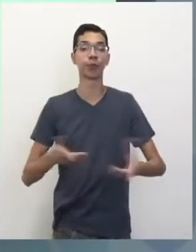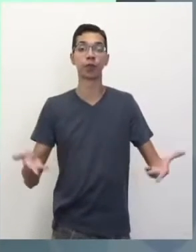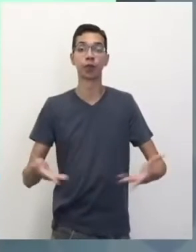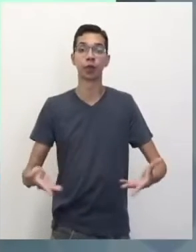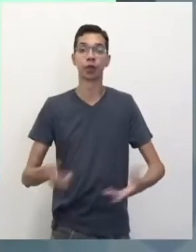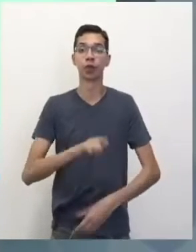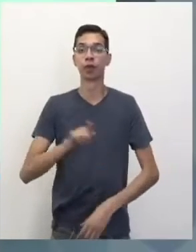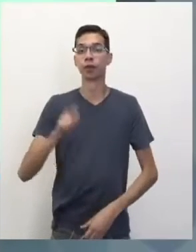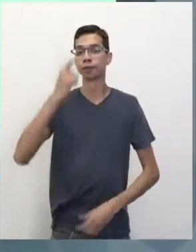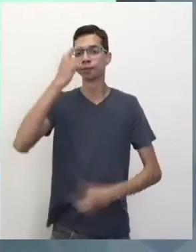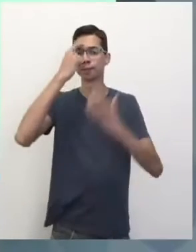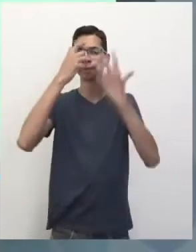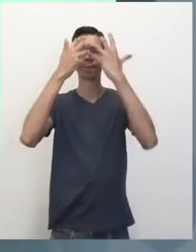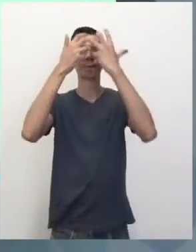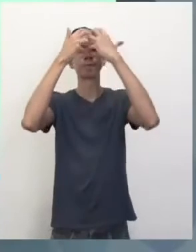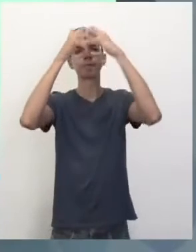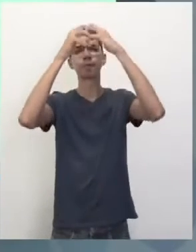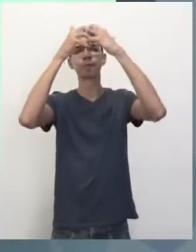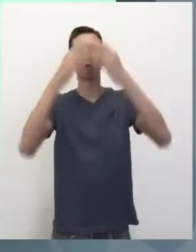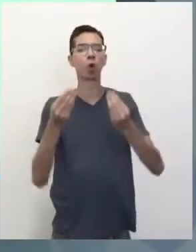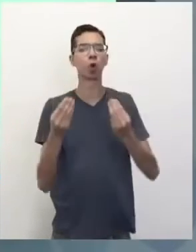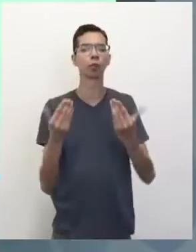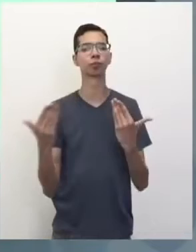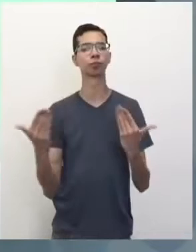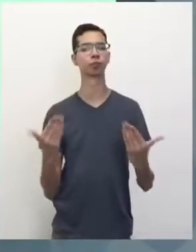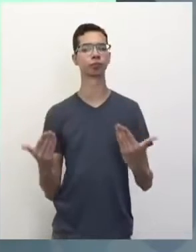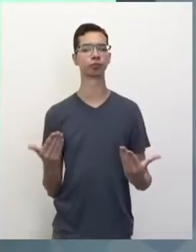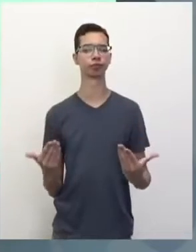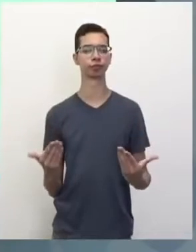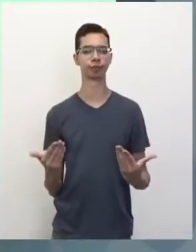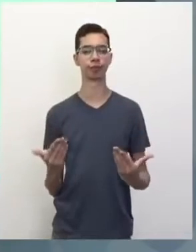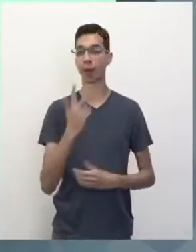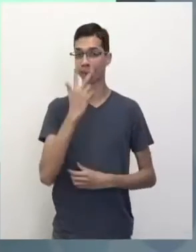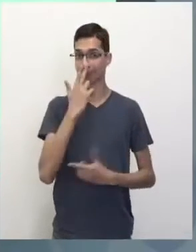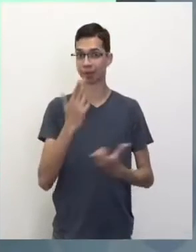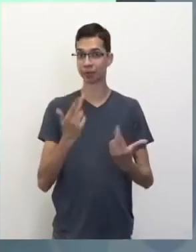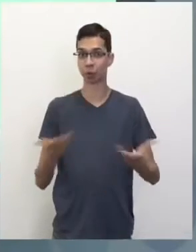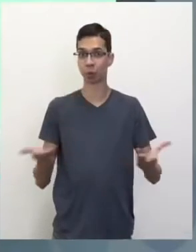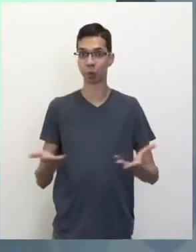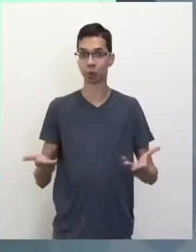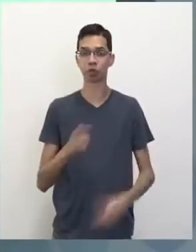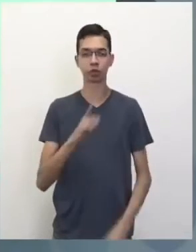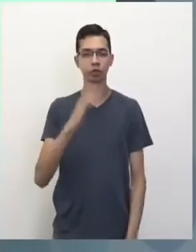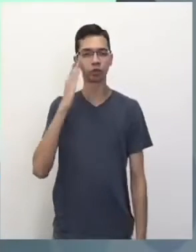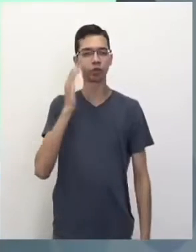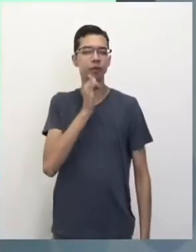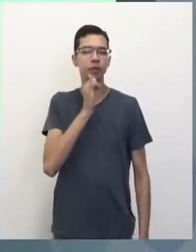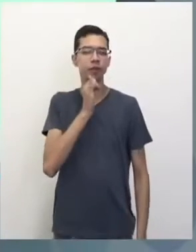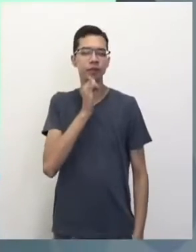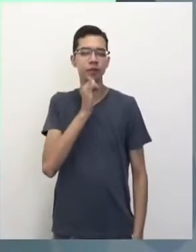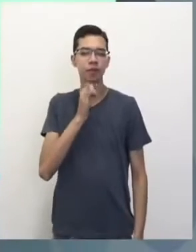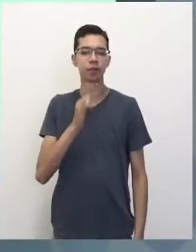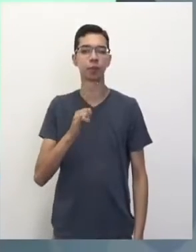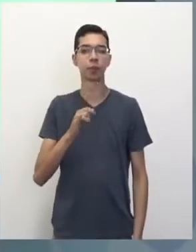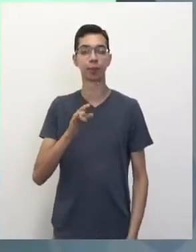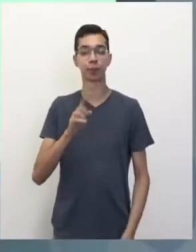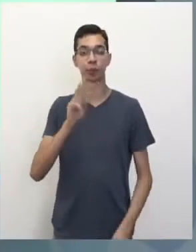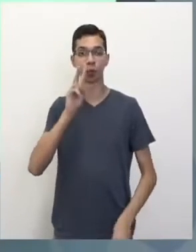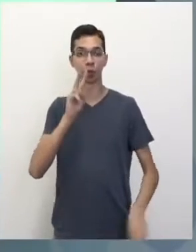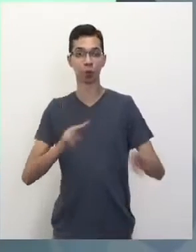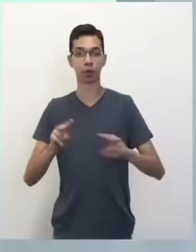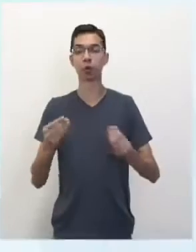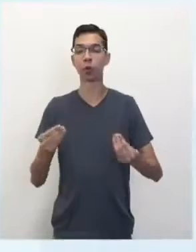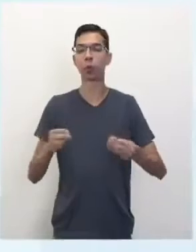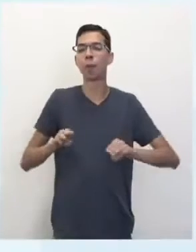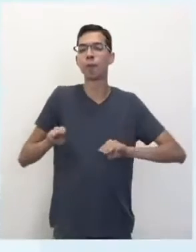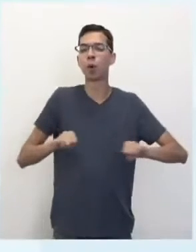aí a ideia de algumas relações. A ideia é como se fosse uma rotação hoje. Então é você enxergar esse movimento. Na telinha